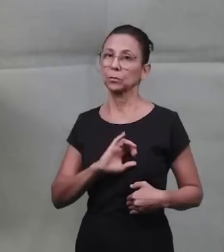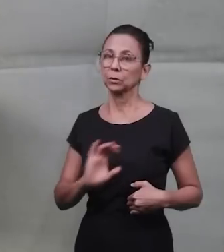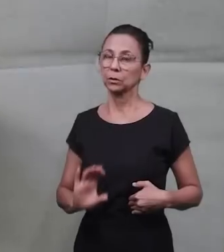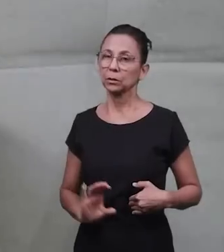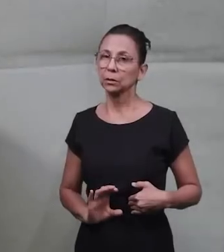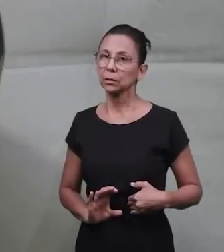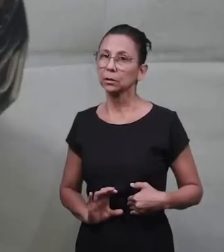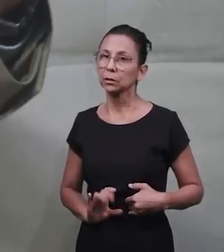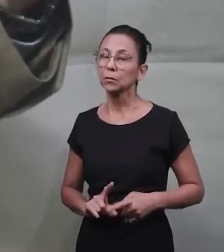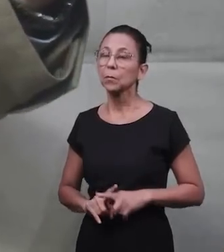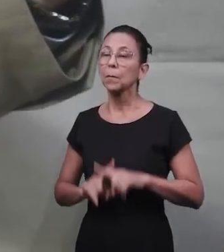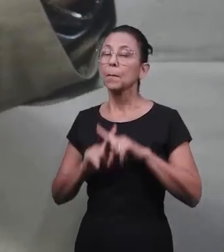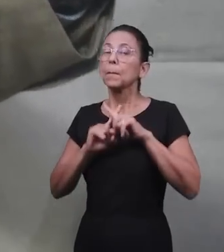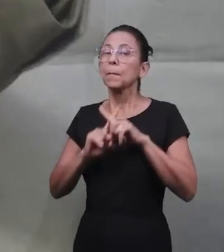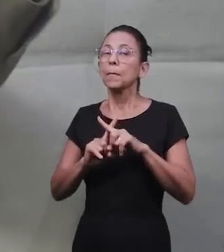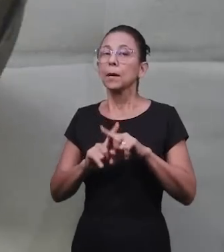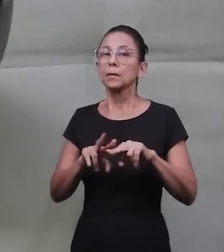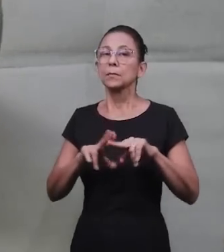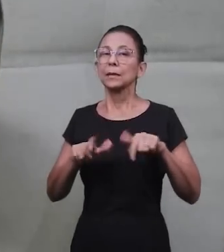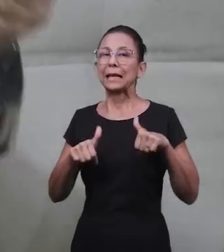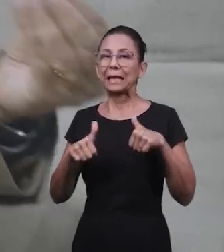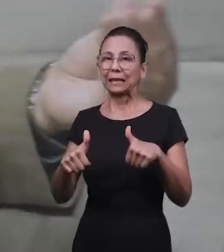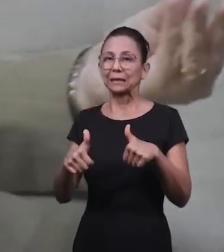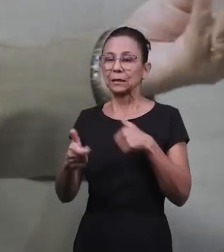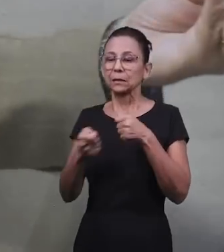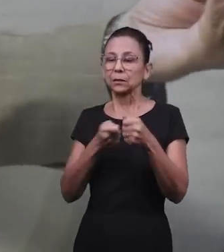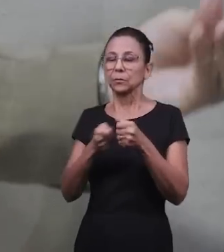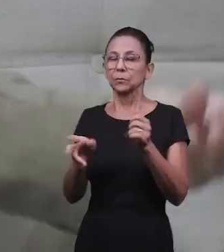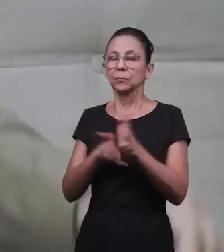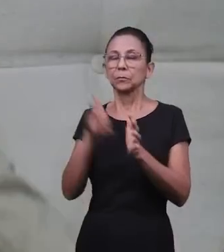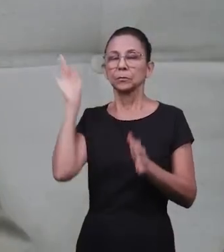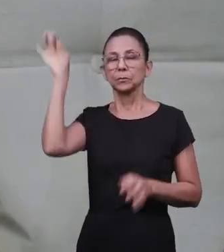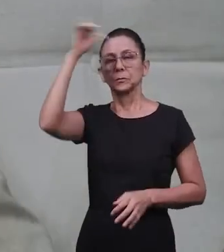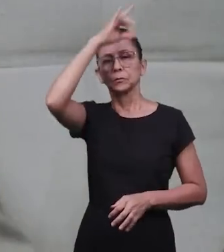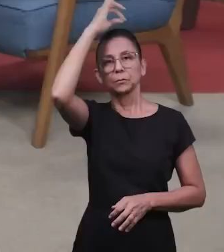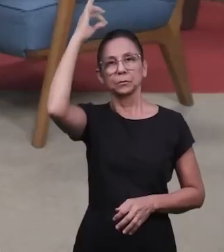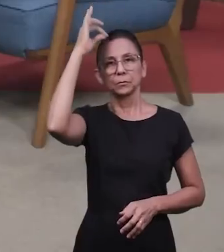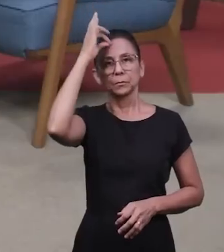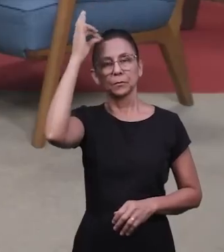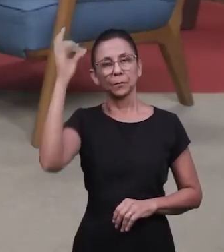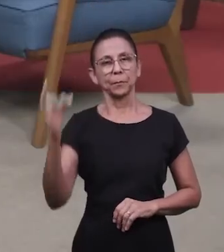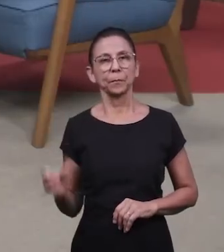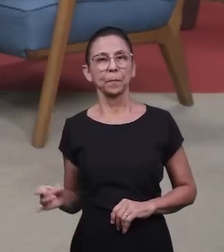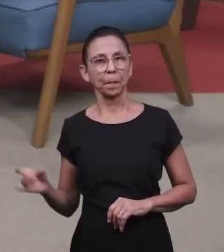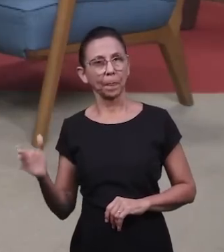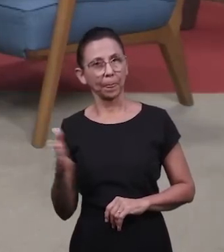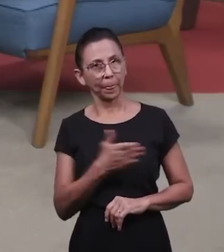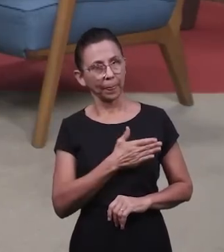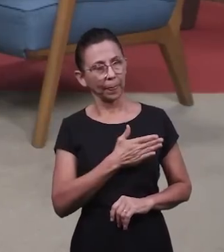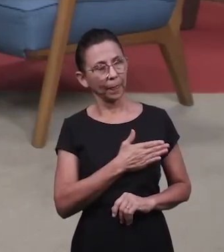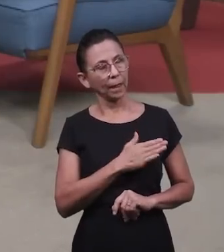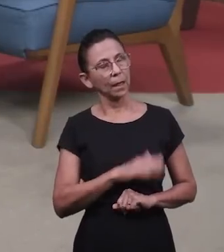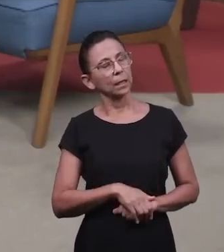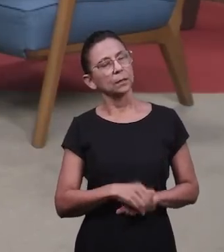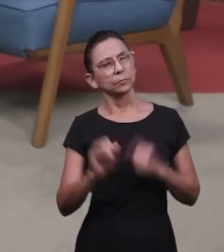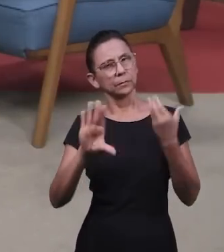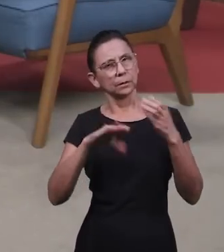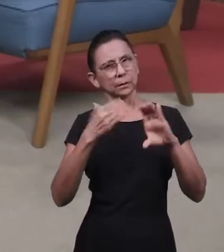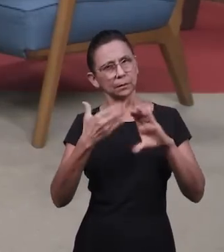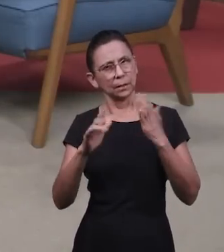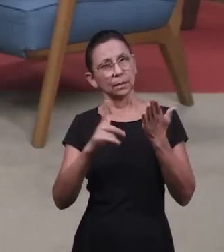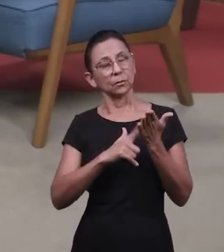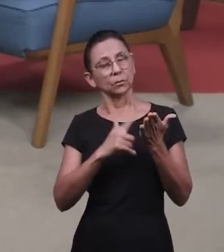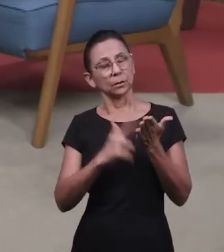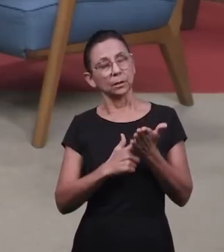da direção e do domínio desse Espírito Santo. Glória a Jesus. Amém. Bom, o livro de